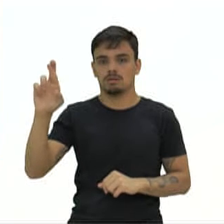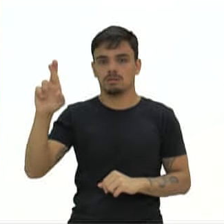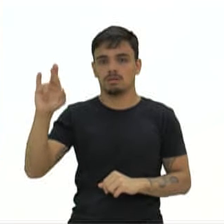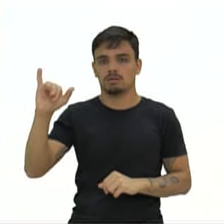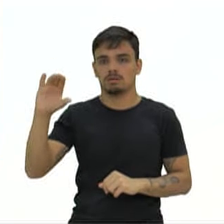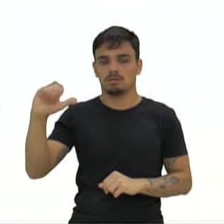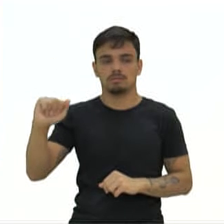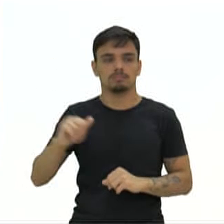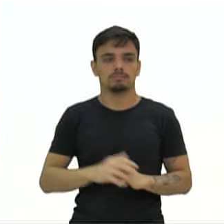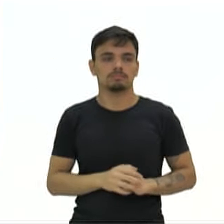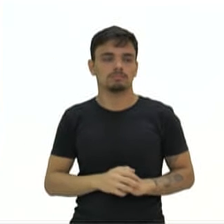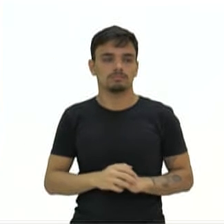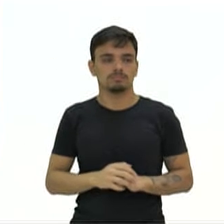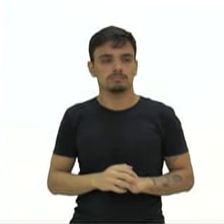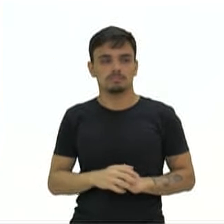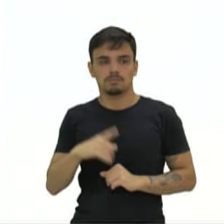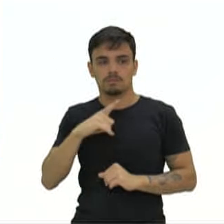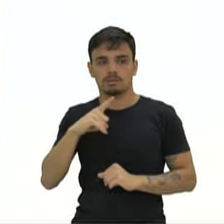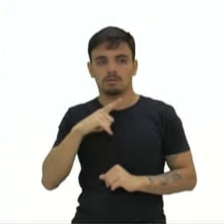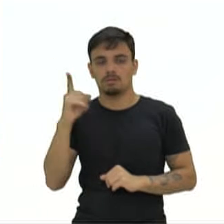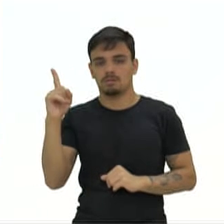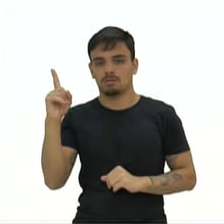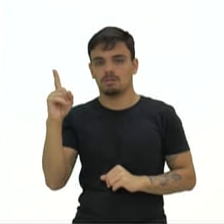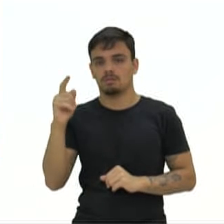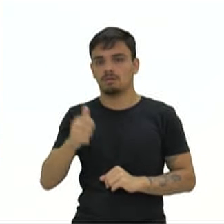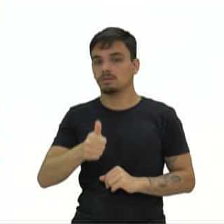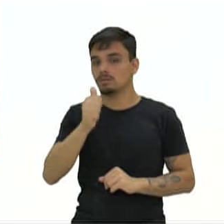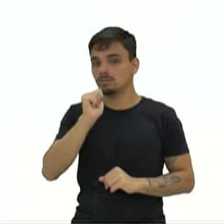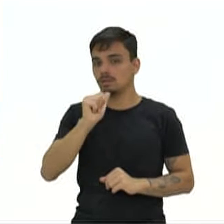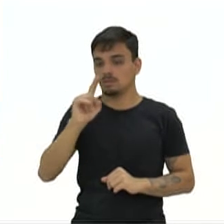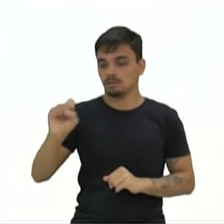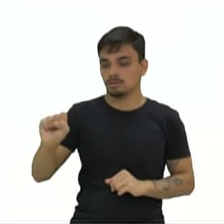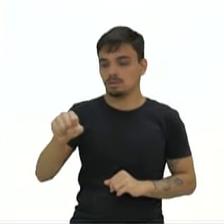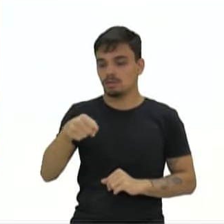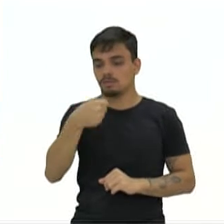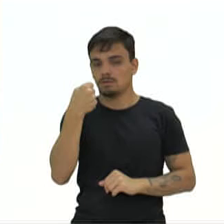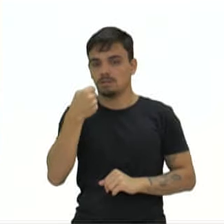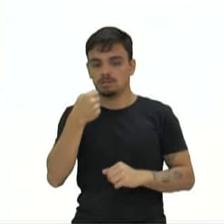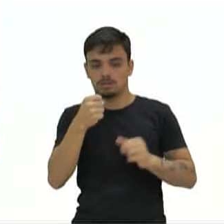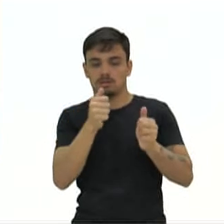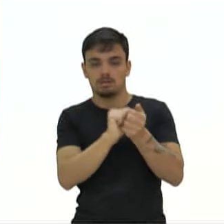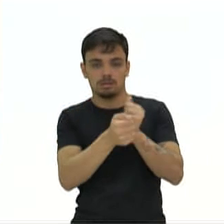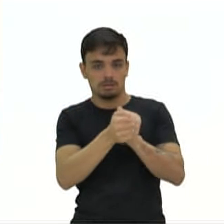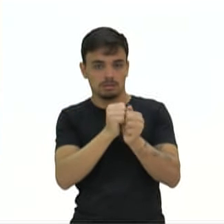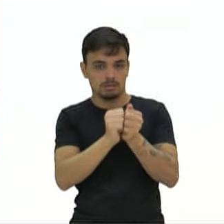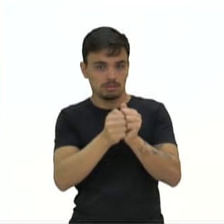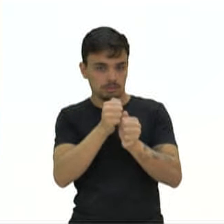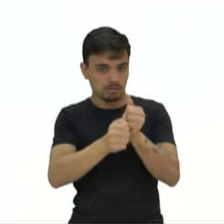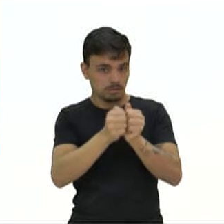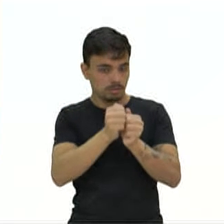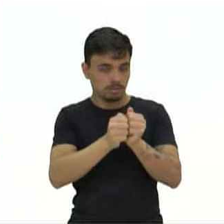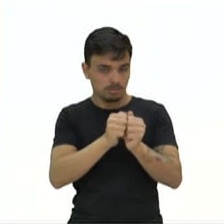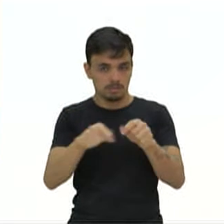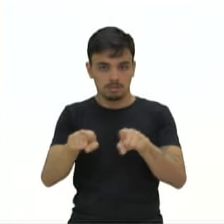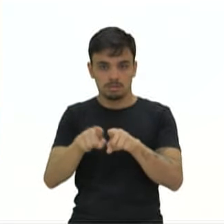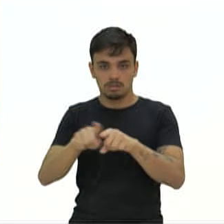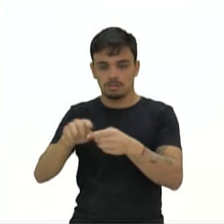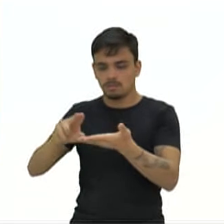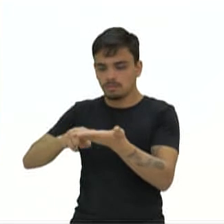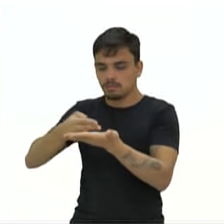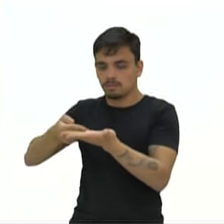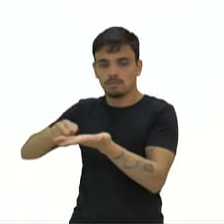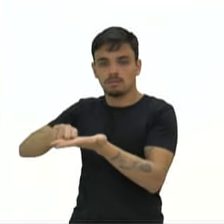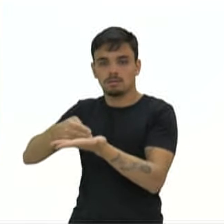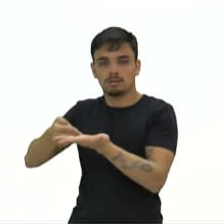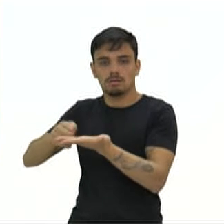com as cervejas, vai água, no arroz, vai água, na manteiga tem